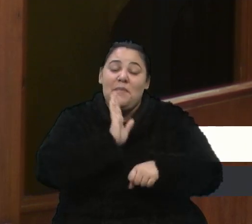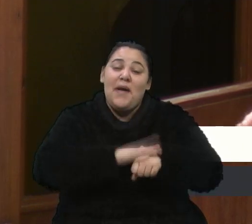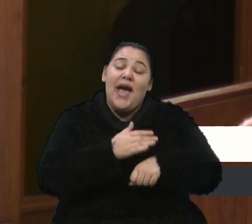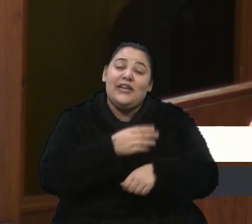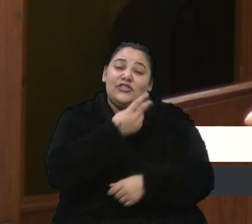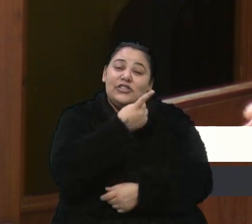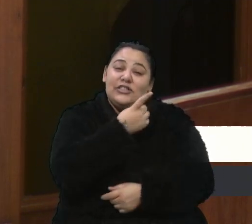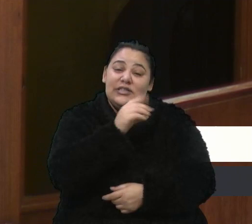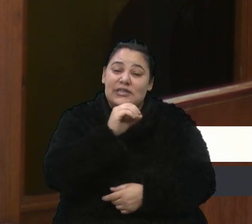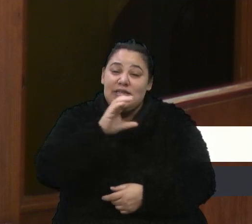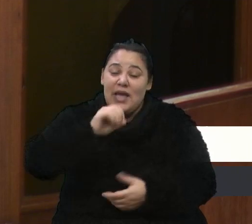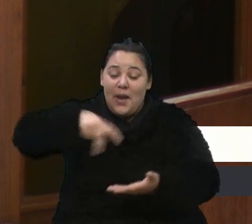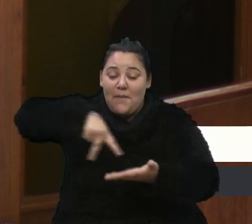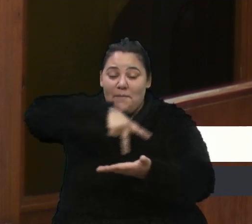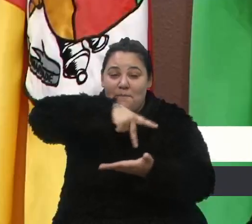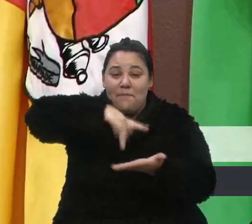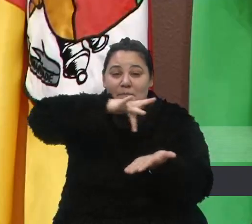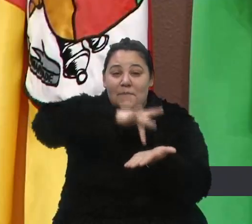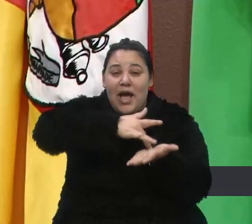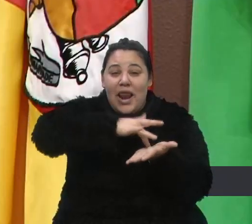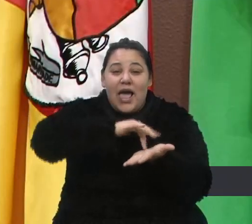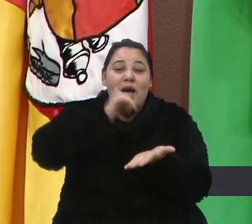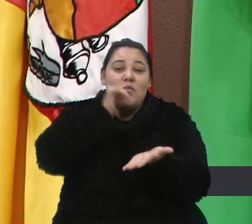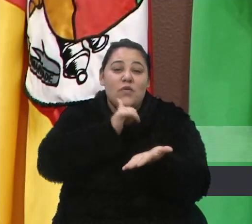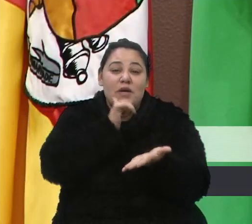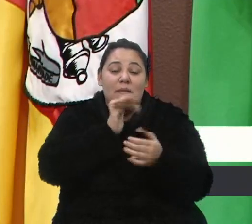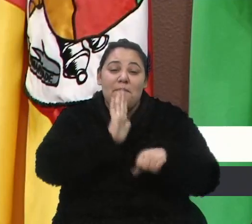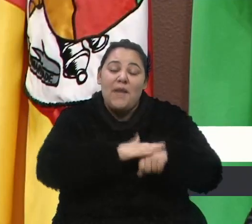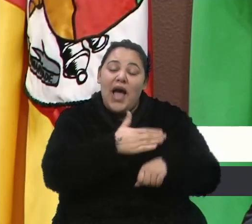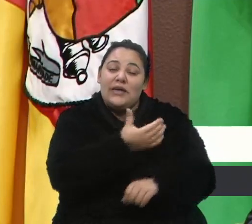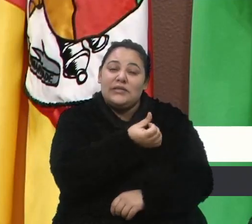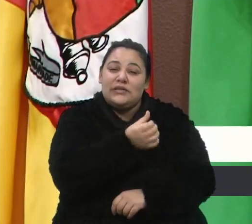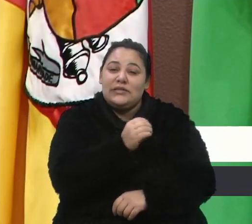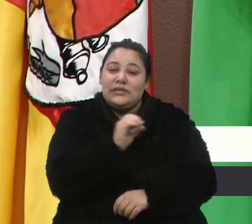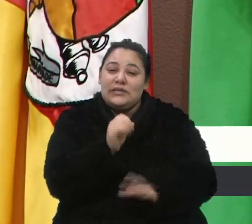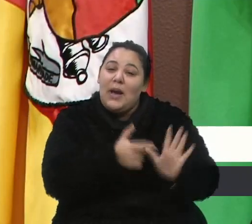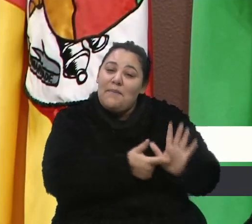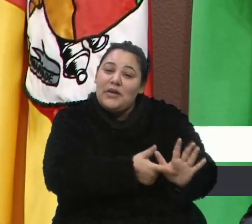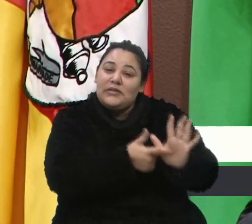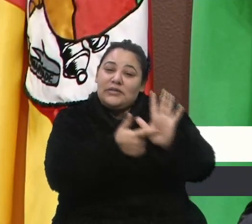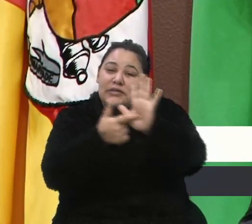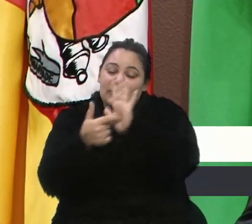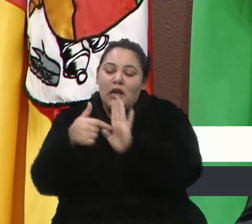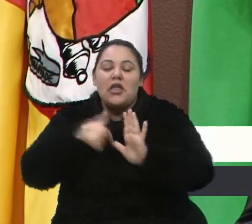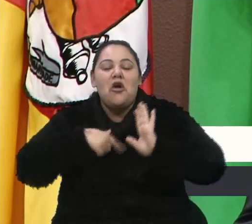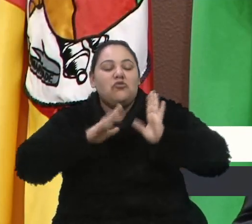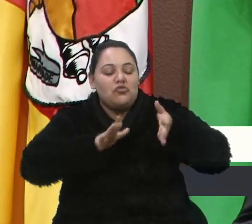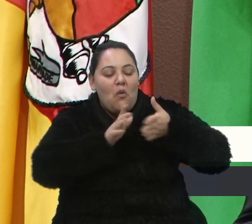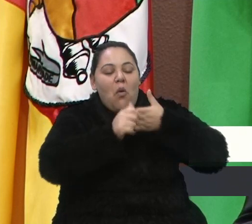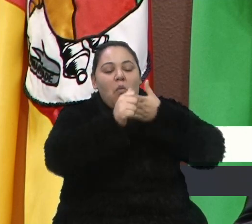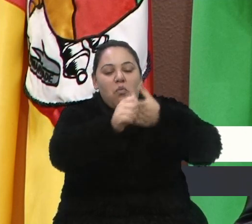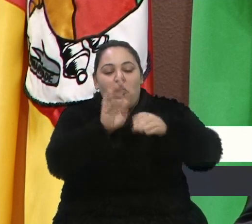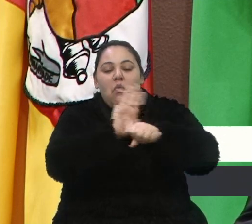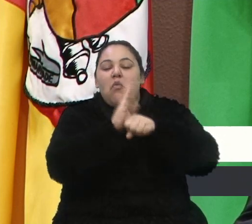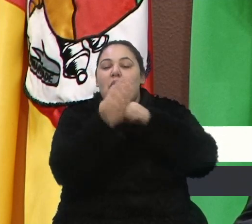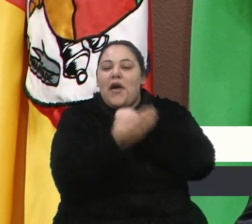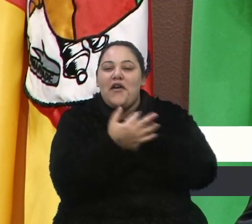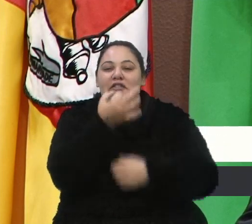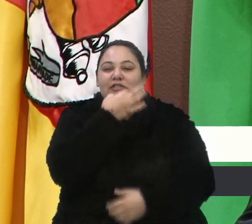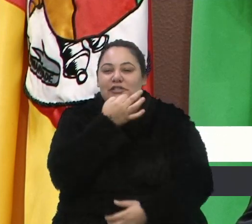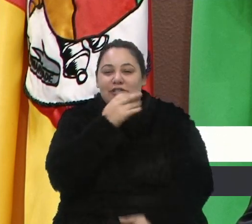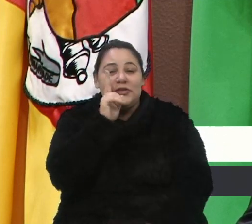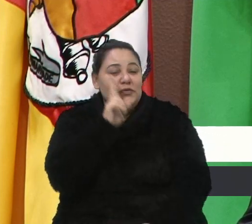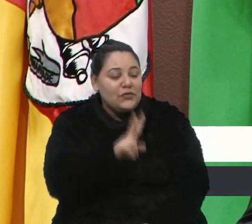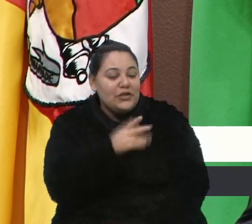de 600 apresentações. E eu tenho a oportunidade de acompanhar vocês nos bairros de Caxias do Sul, onde eu vejo as